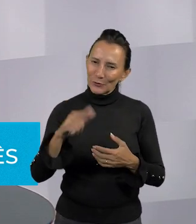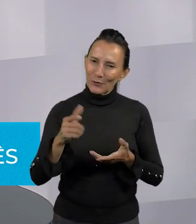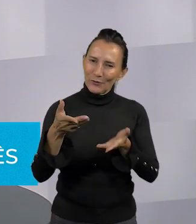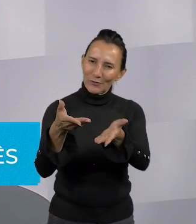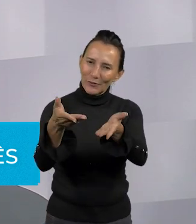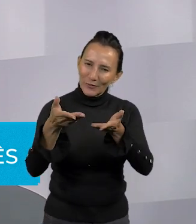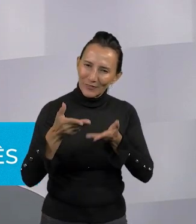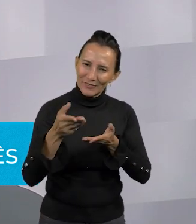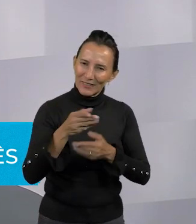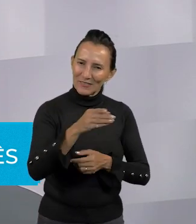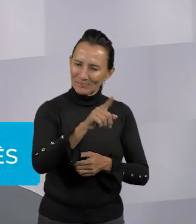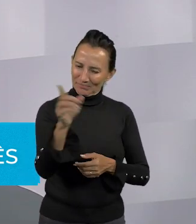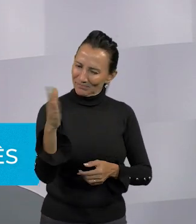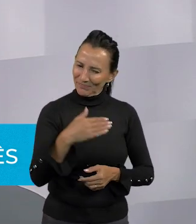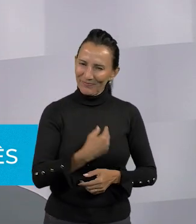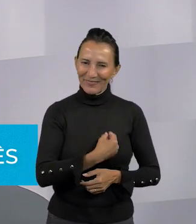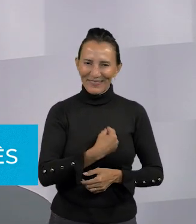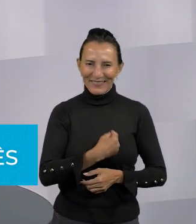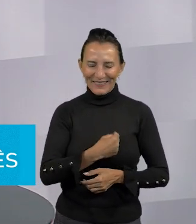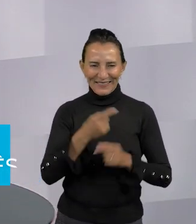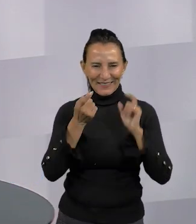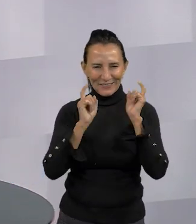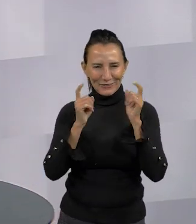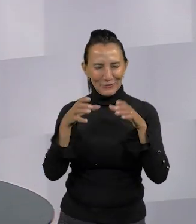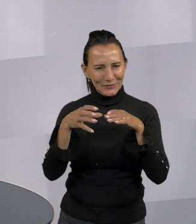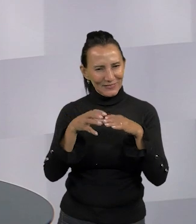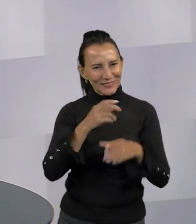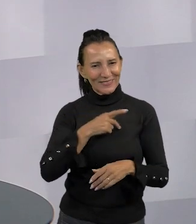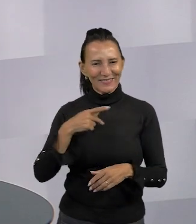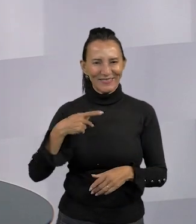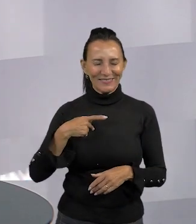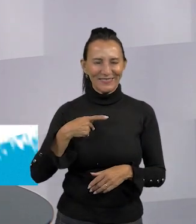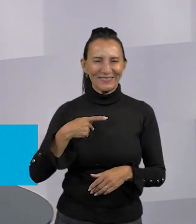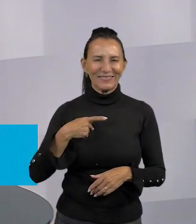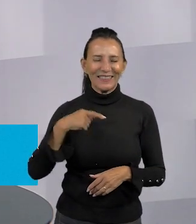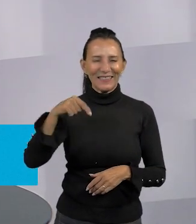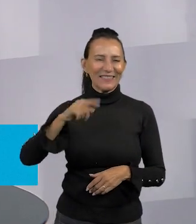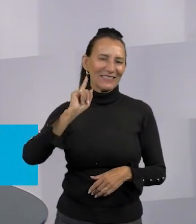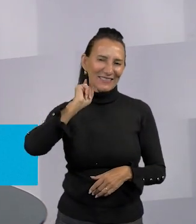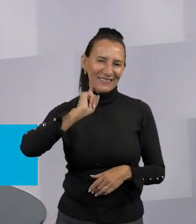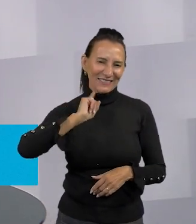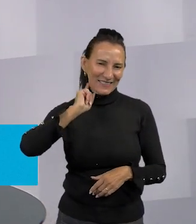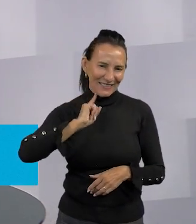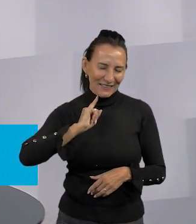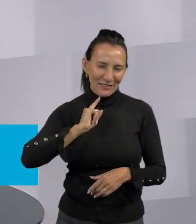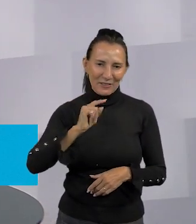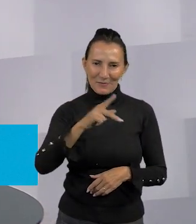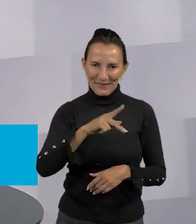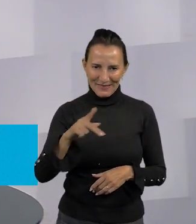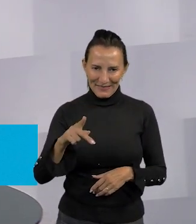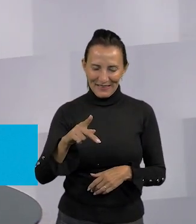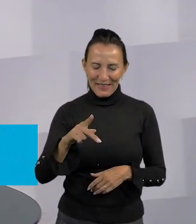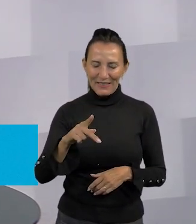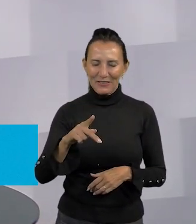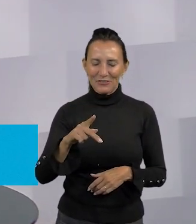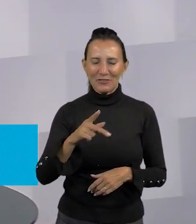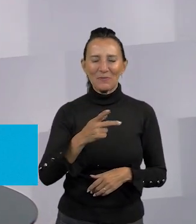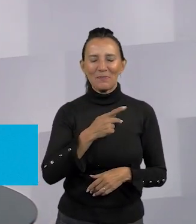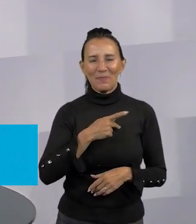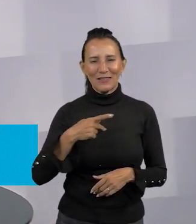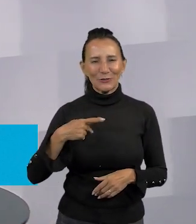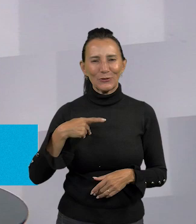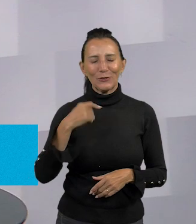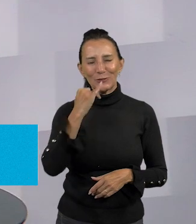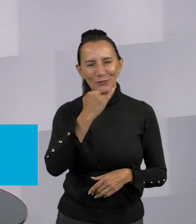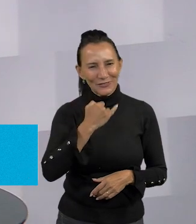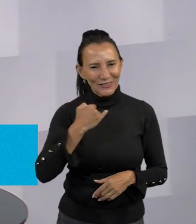juntos nas reuniões do Conselho de Pastores do Estado de Minas Gerais nosso Presidente nosso pastor Jorge Luiz